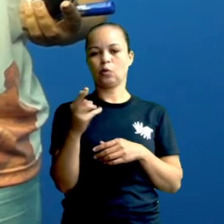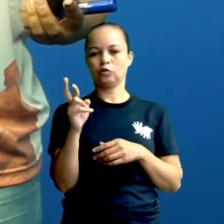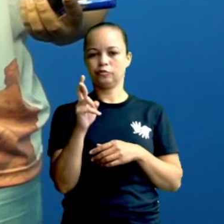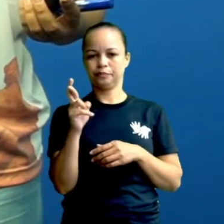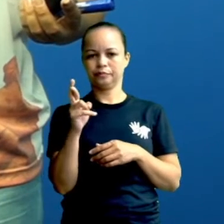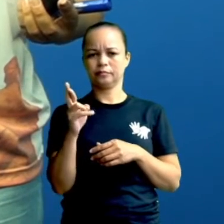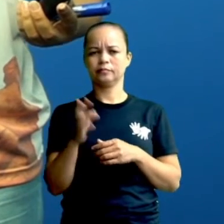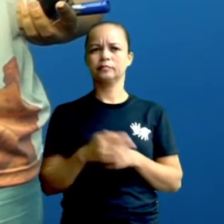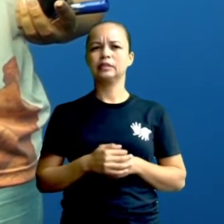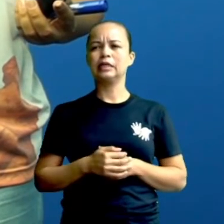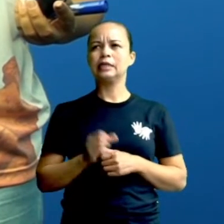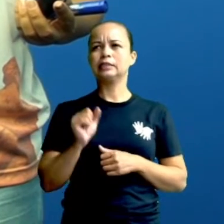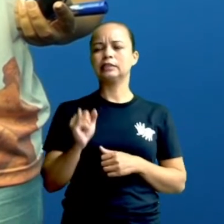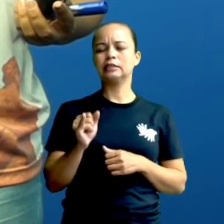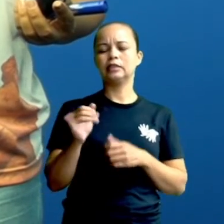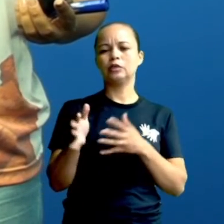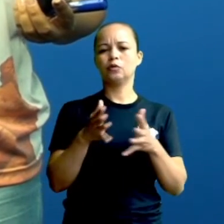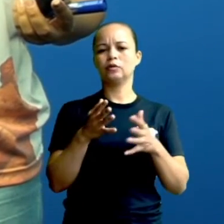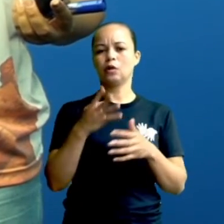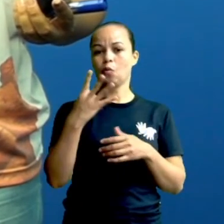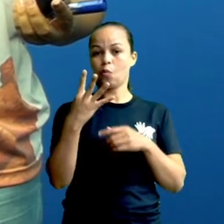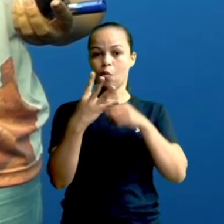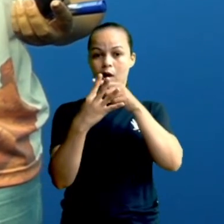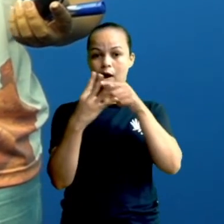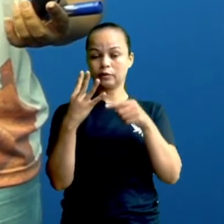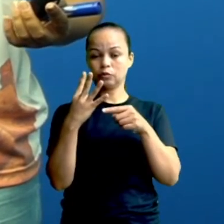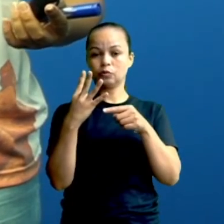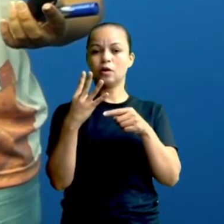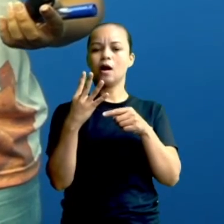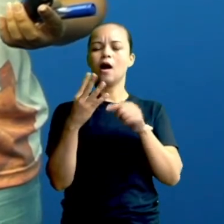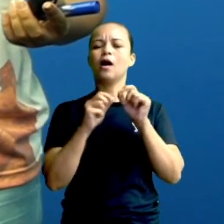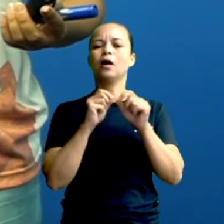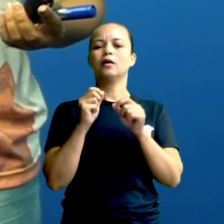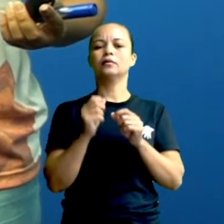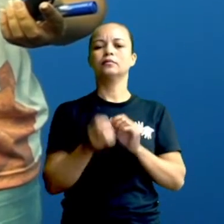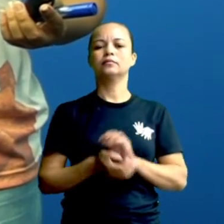o diâmetro é 4, o raio é a